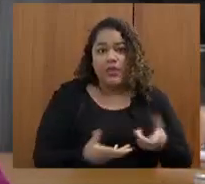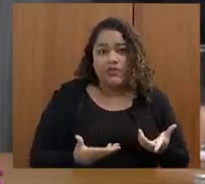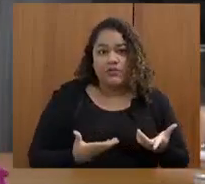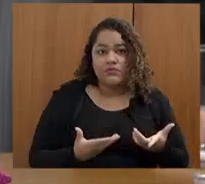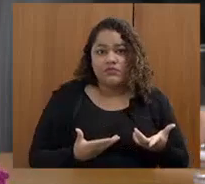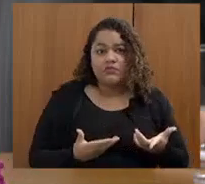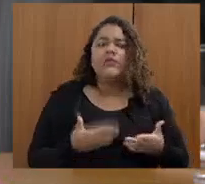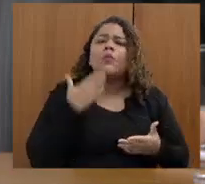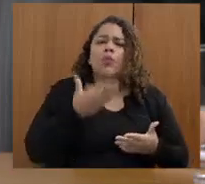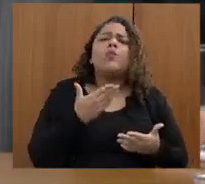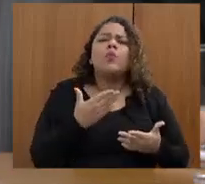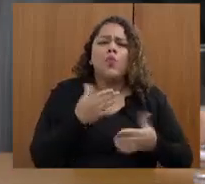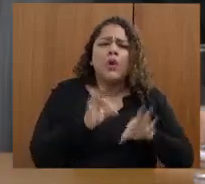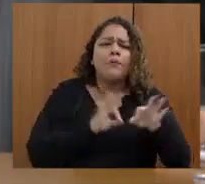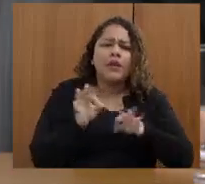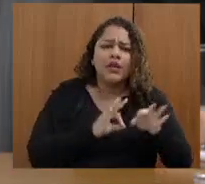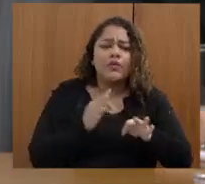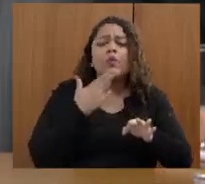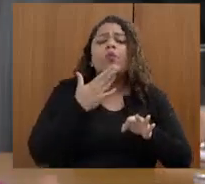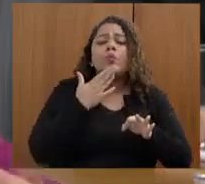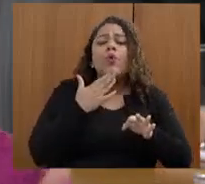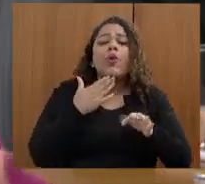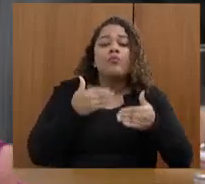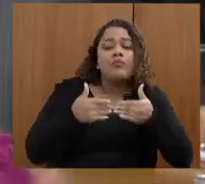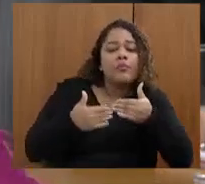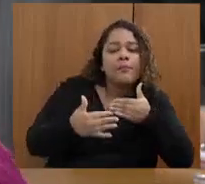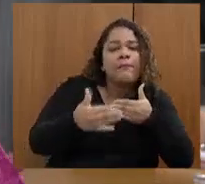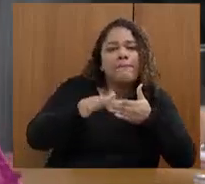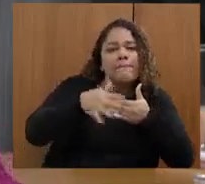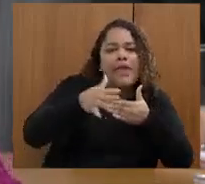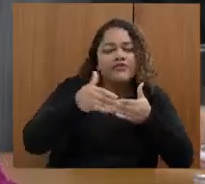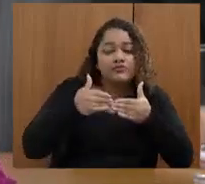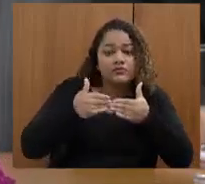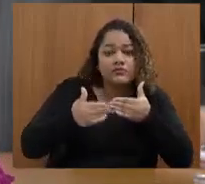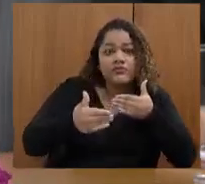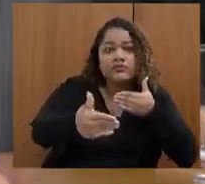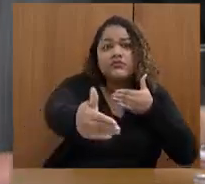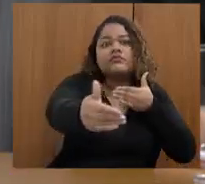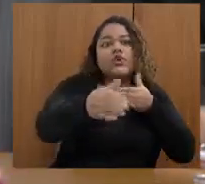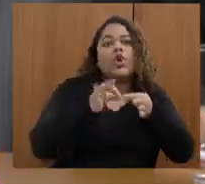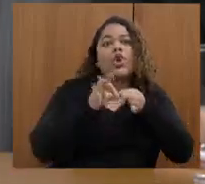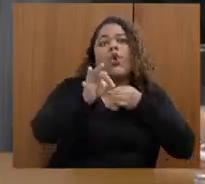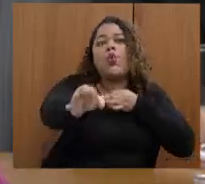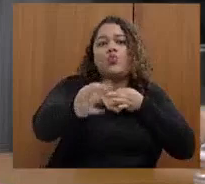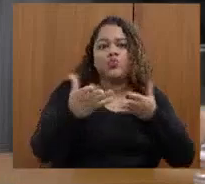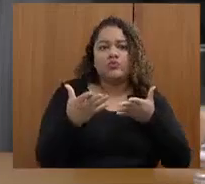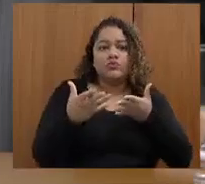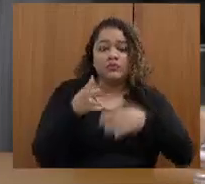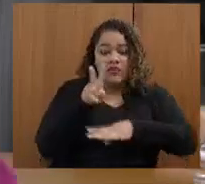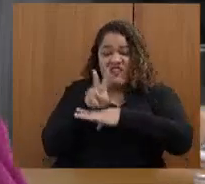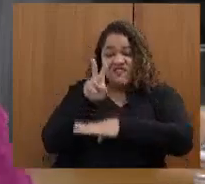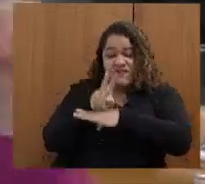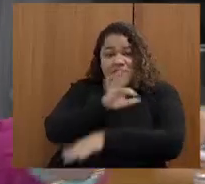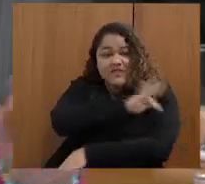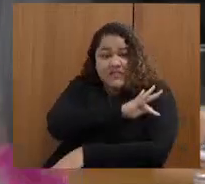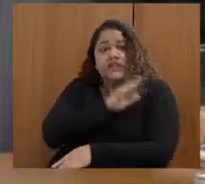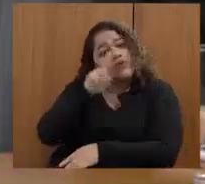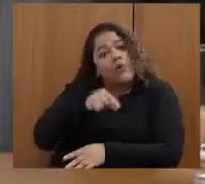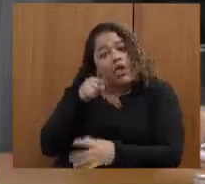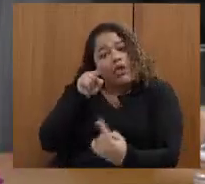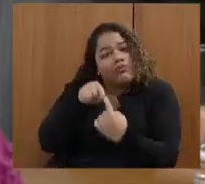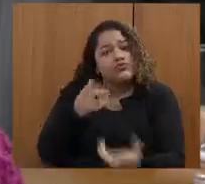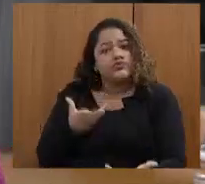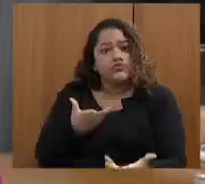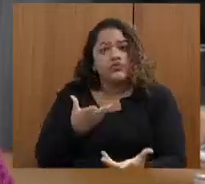plano Qual é a proposta de Médio prazo de longo prazo fiscalização é para isso para nos dizer olha as condições são essas nosso